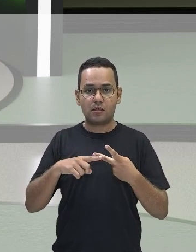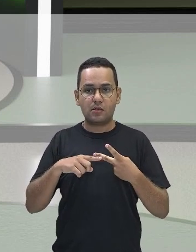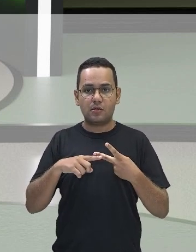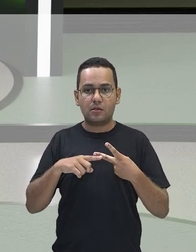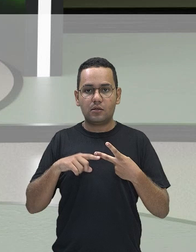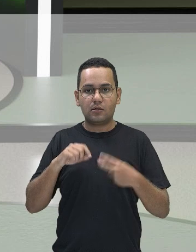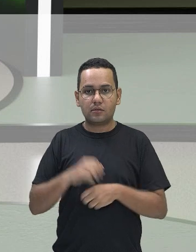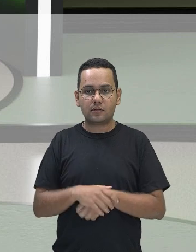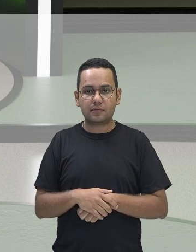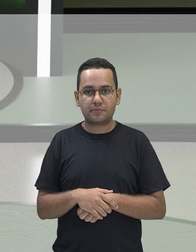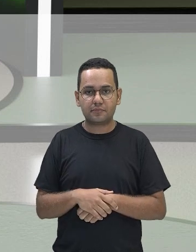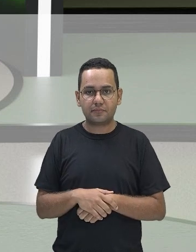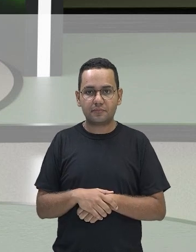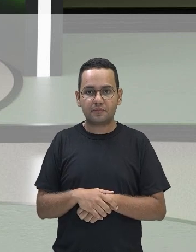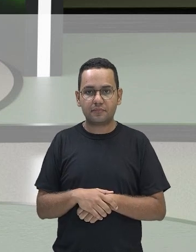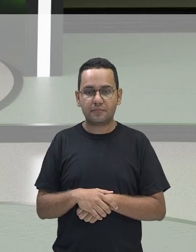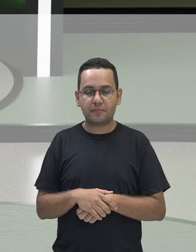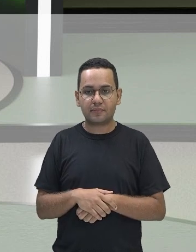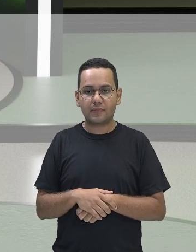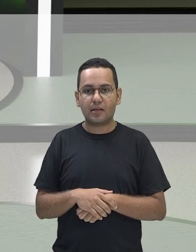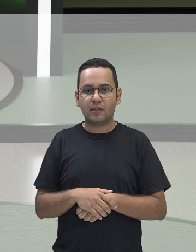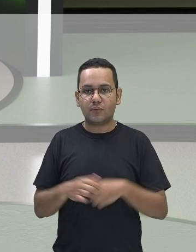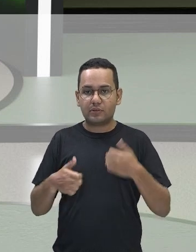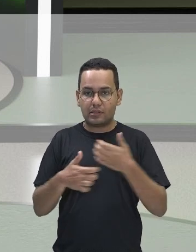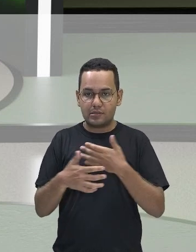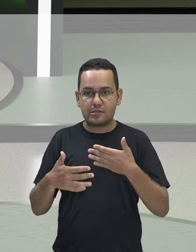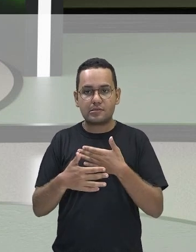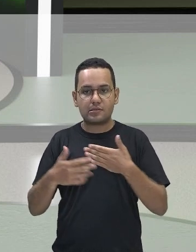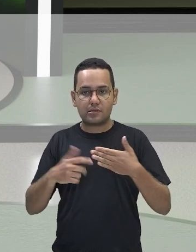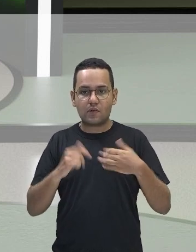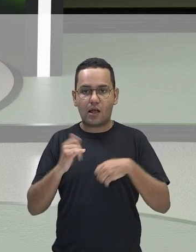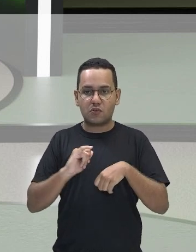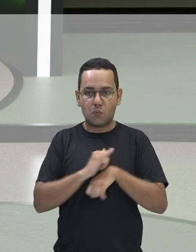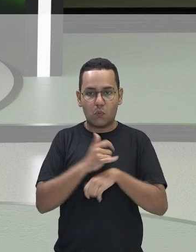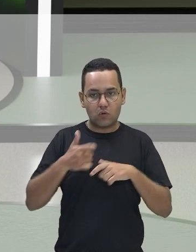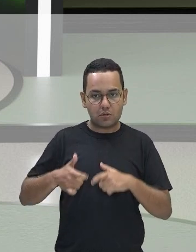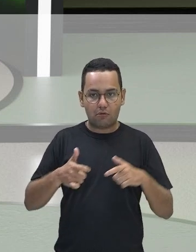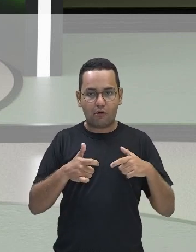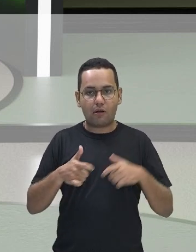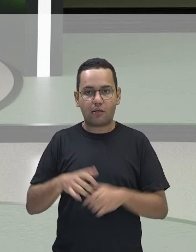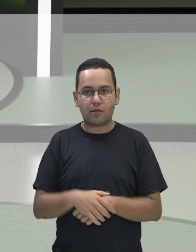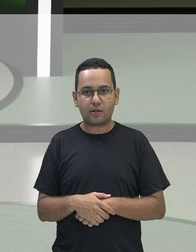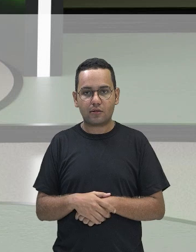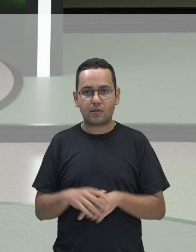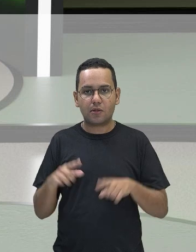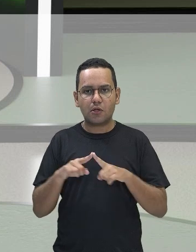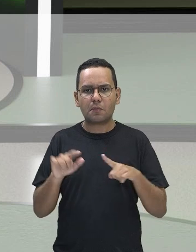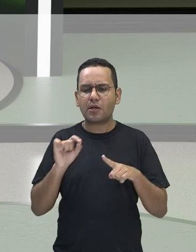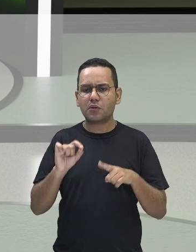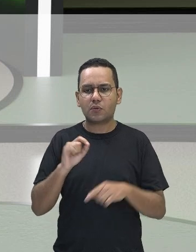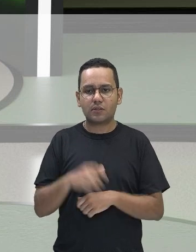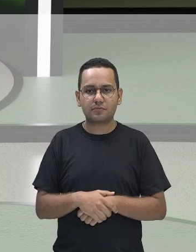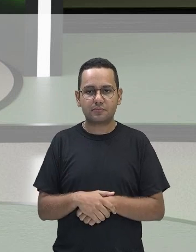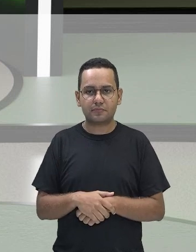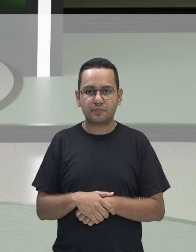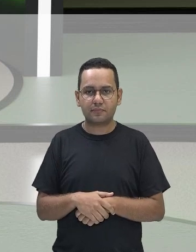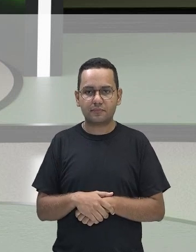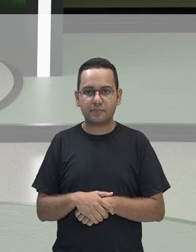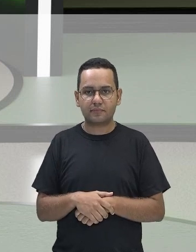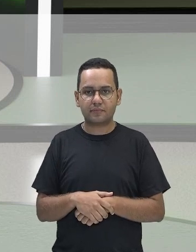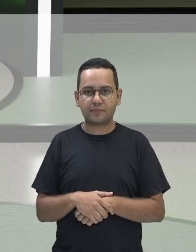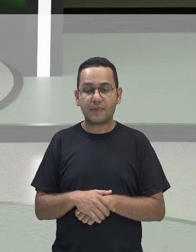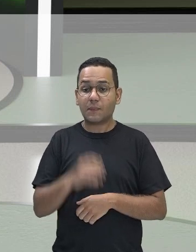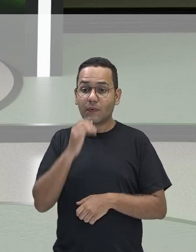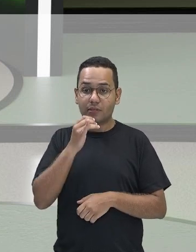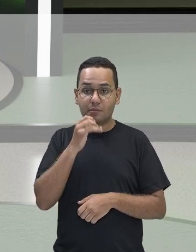tecido adiposo em certas regiões do corpo, né? Isso que dá aquele formato mais curvilíneo, né? As mulheres, elas têm curvas